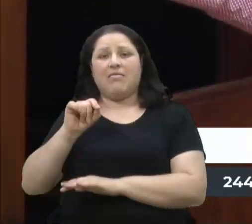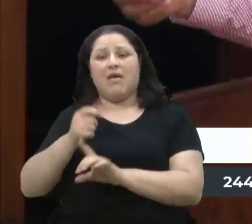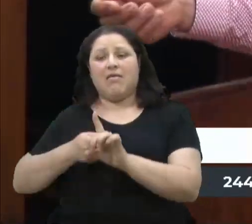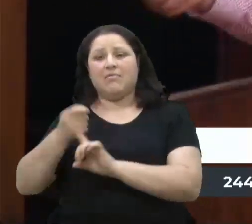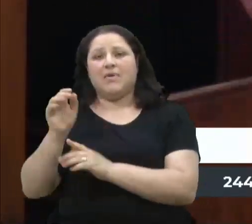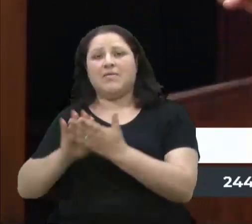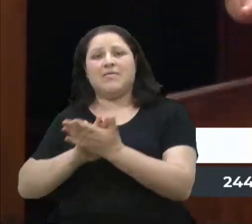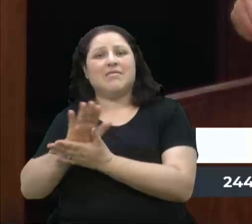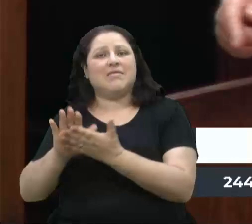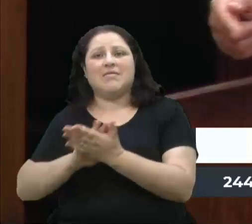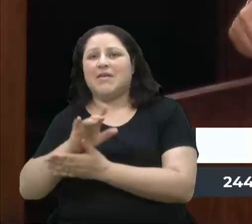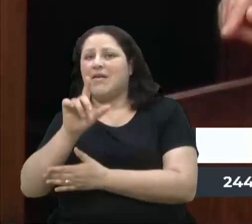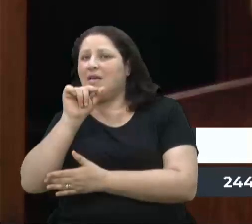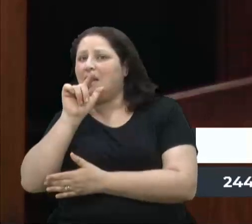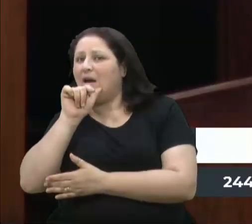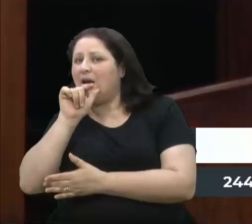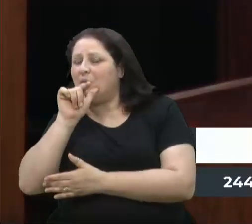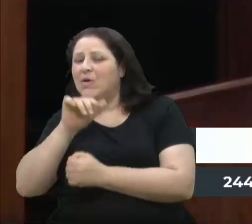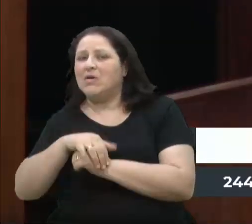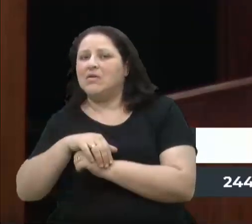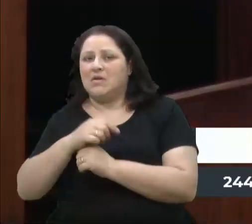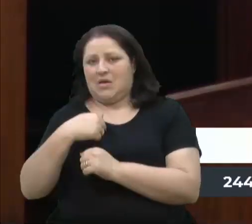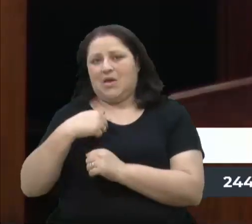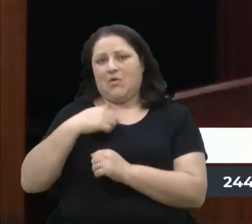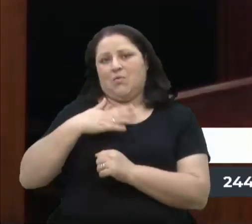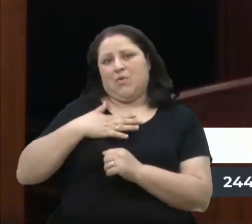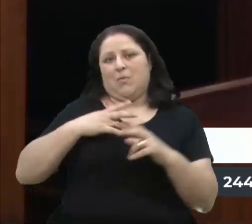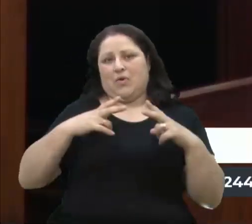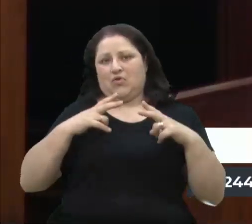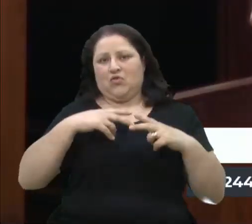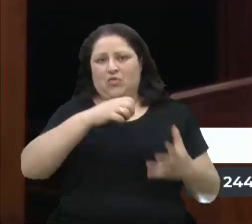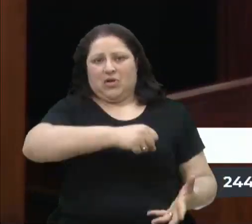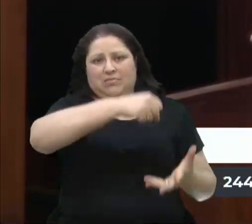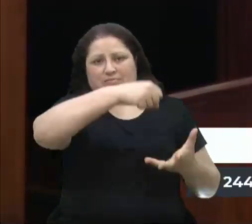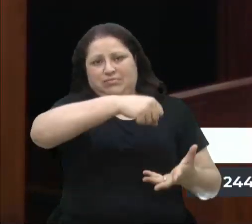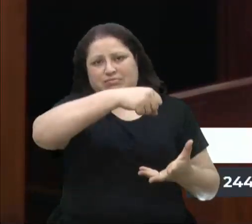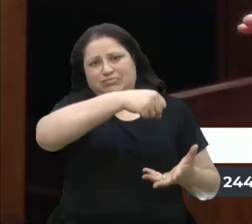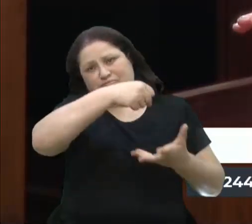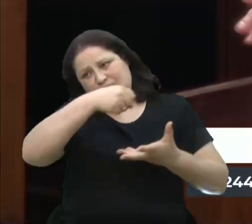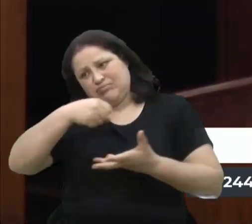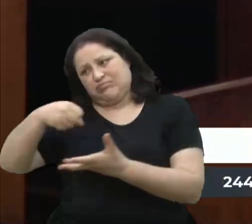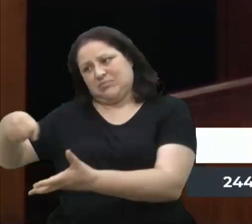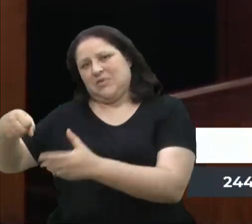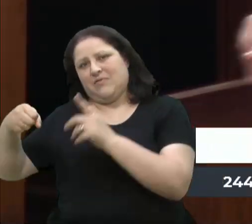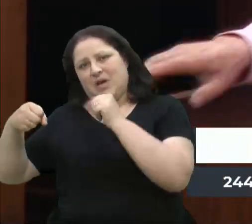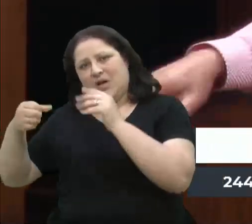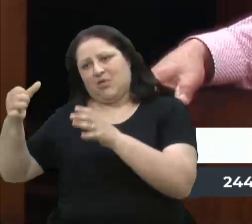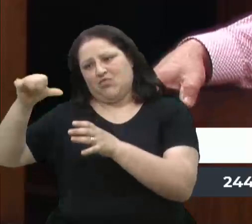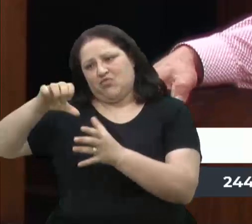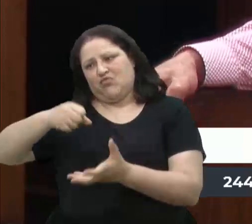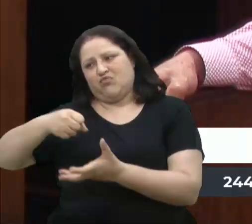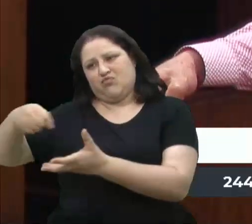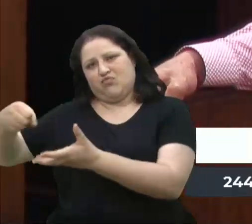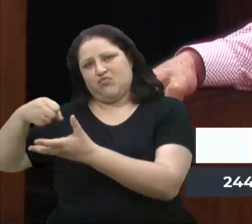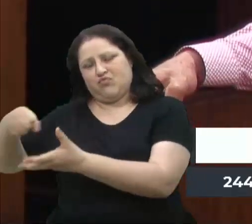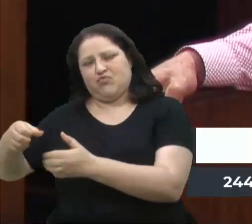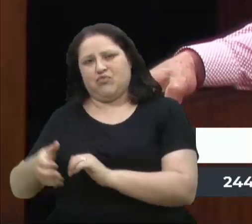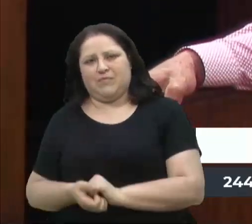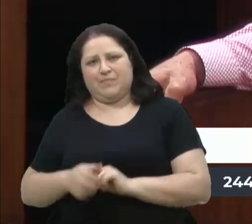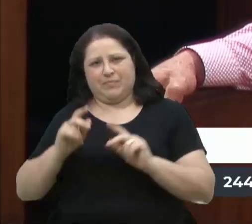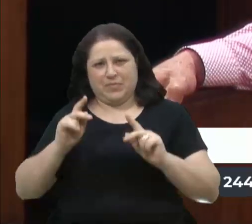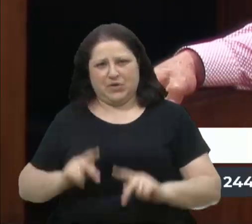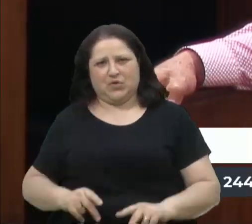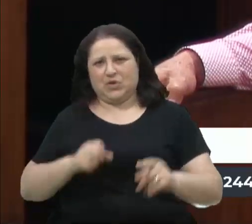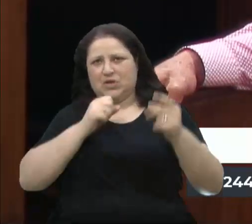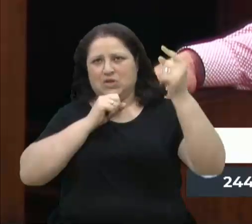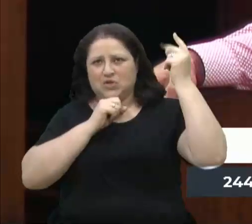confirmar, porque as fontes não voltaram como deveriam voltar. Os antigos sempre diziam, quando não chove em São